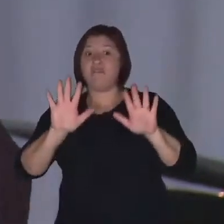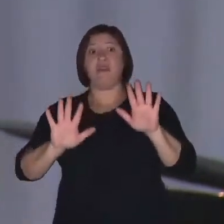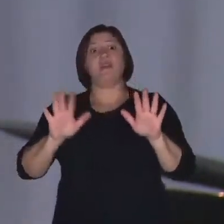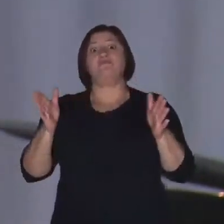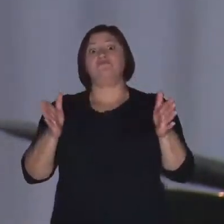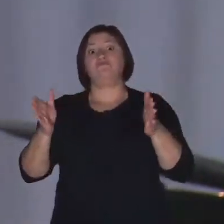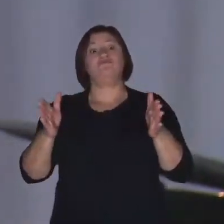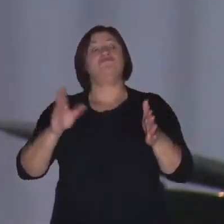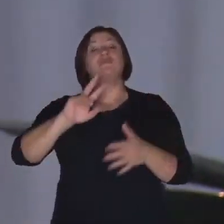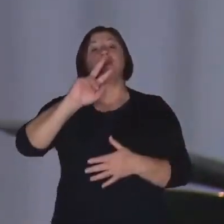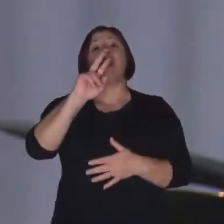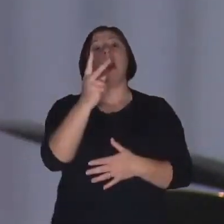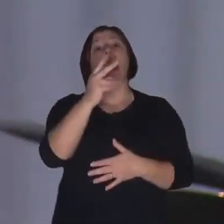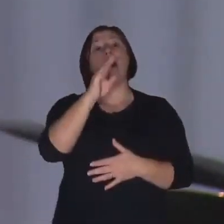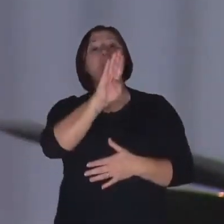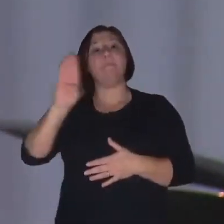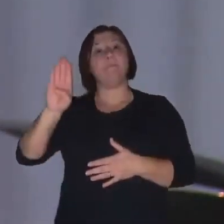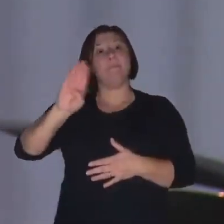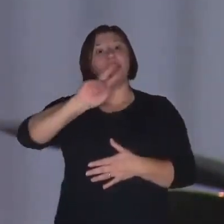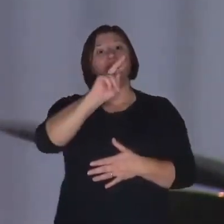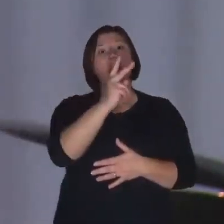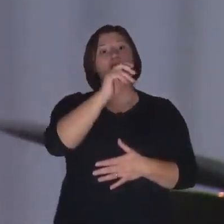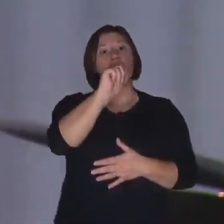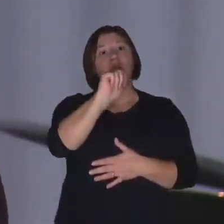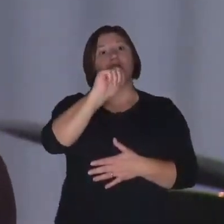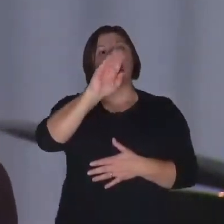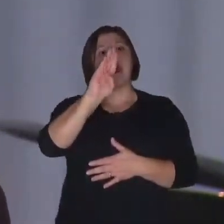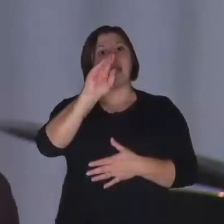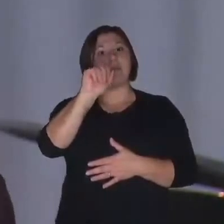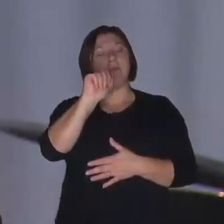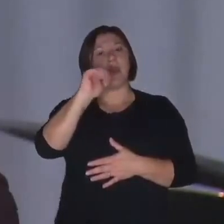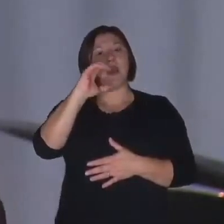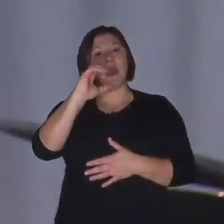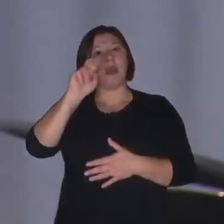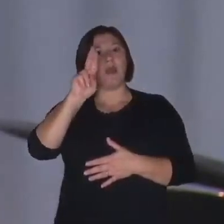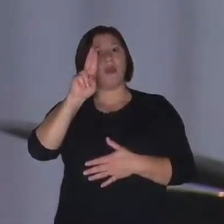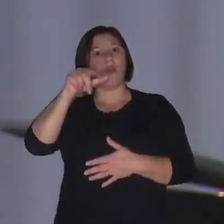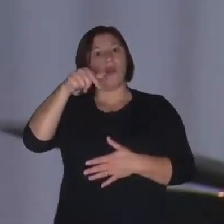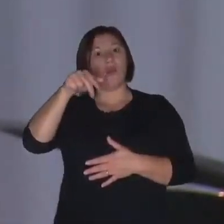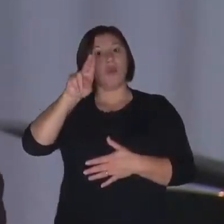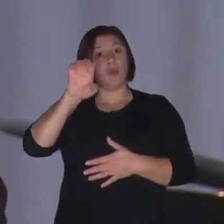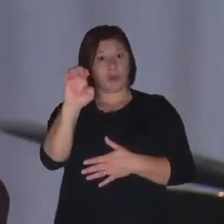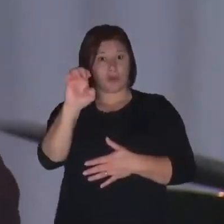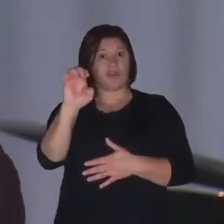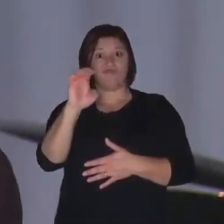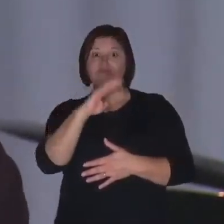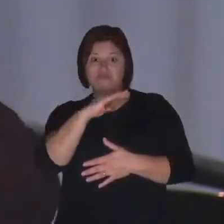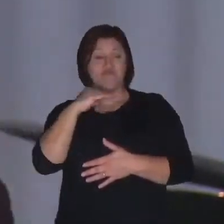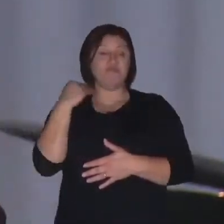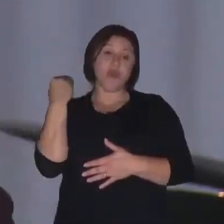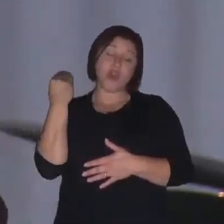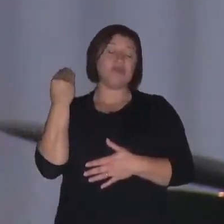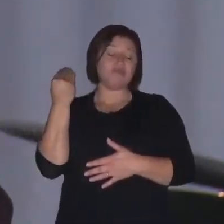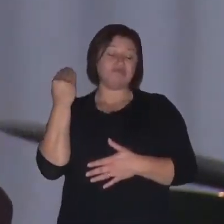A alegria dele não estava condicionada ao Nabucodonosor, a alegria dele estava condicionada à salvação, que ele tinha certeza. Ele estava num